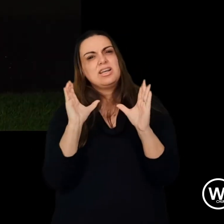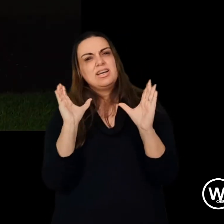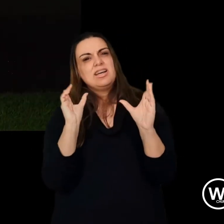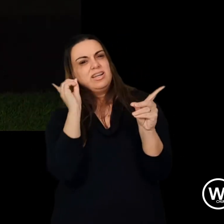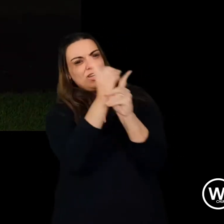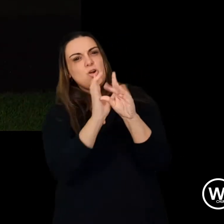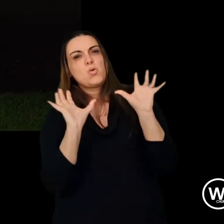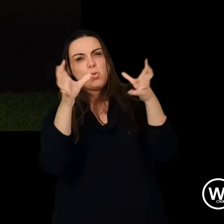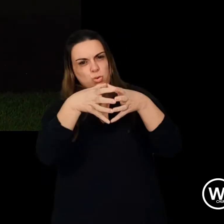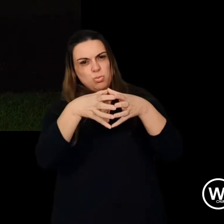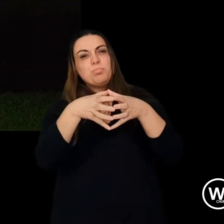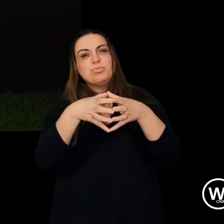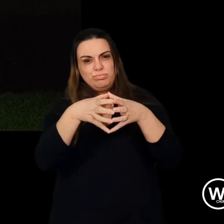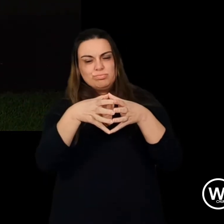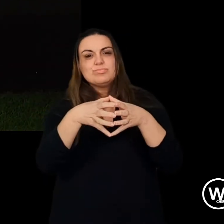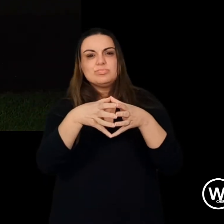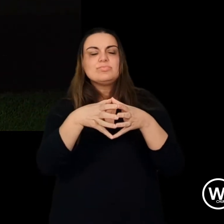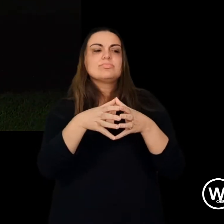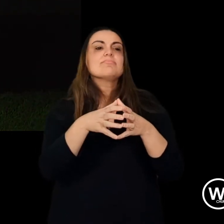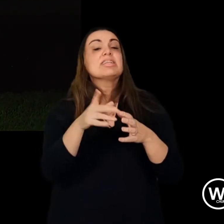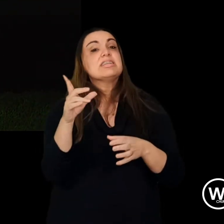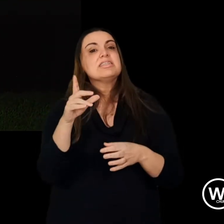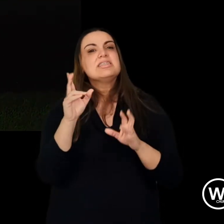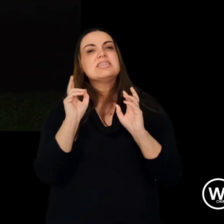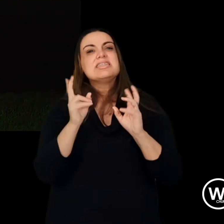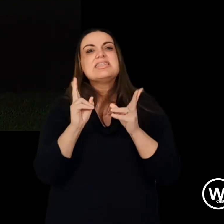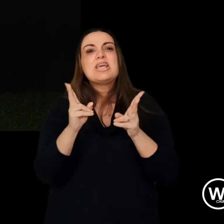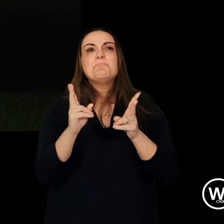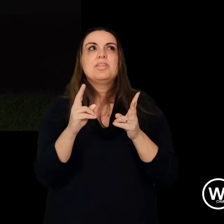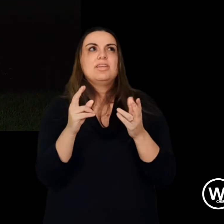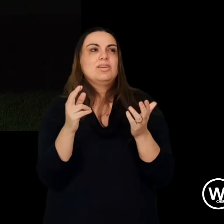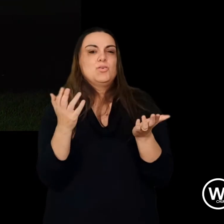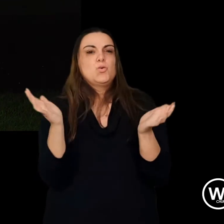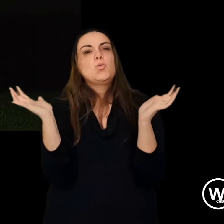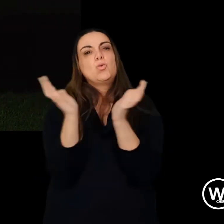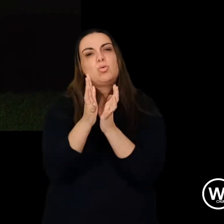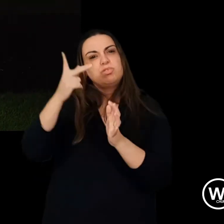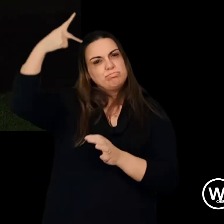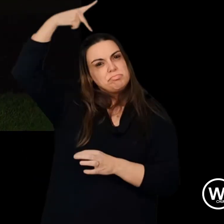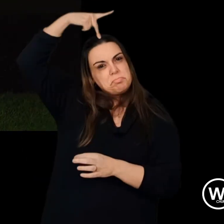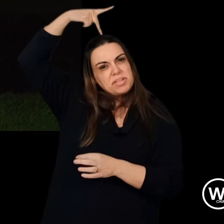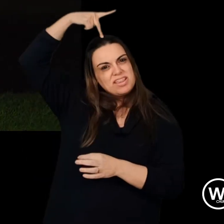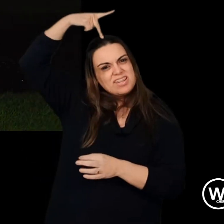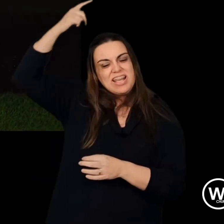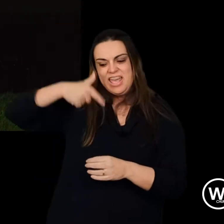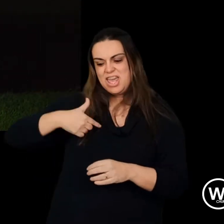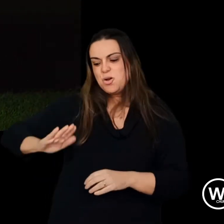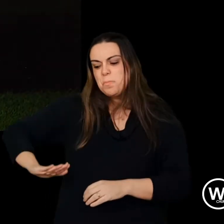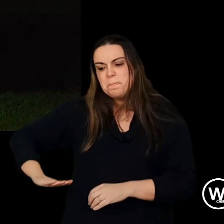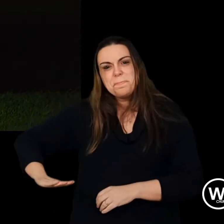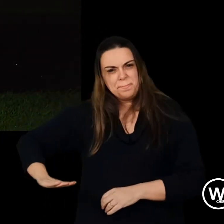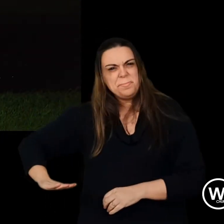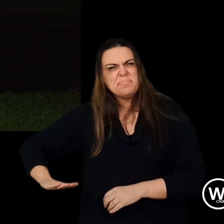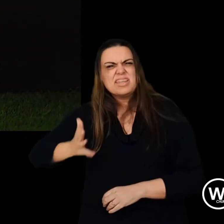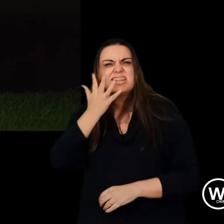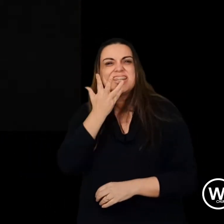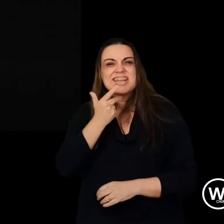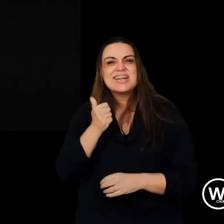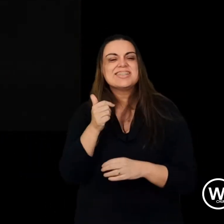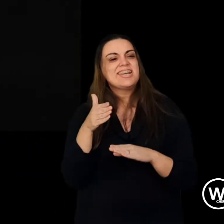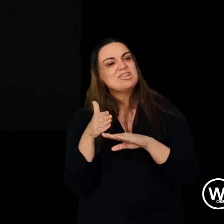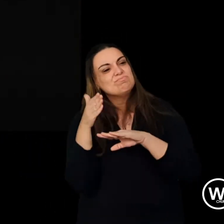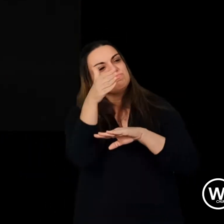E sempre tive ao meu redor parentes de igrejas pentecostais. E quando nós nos encontrávamos, eu era pequeno, para fazer algum culto no